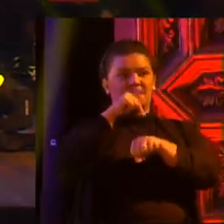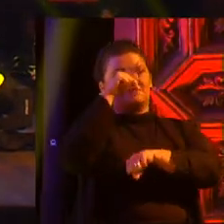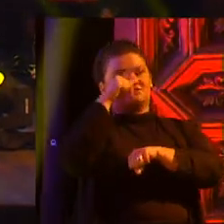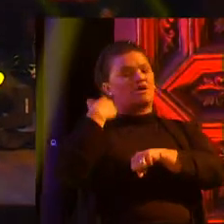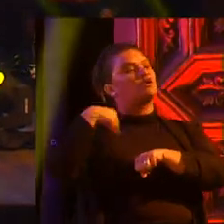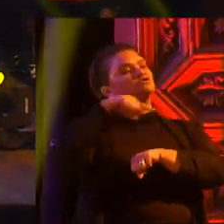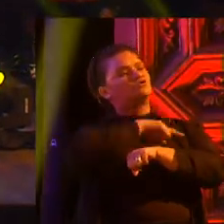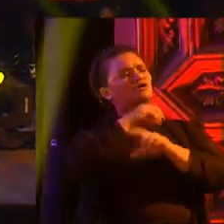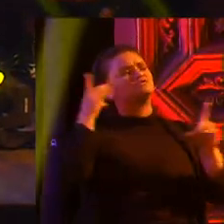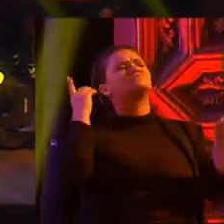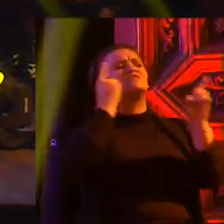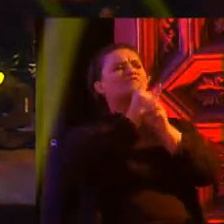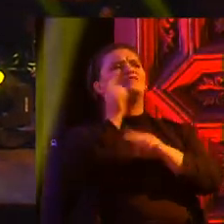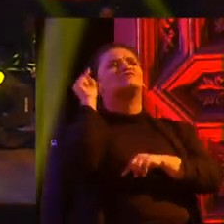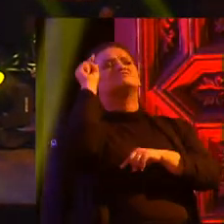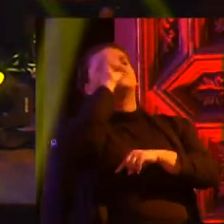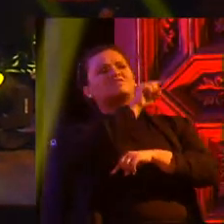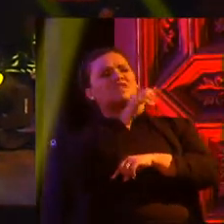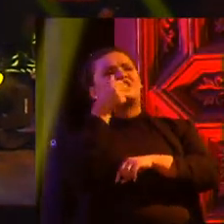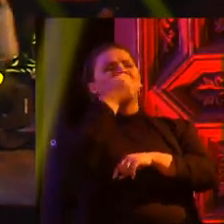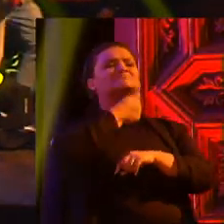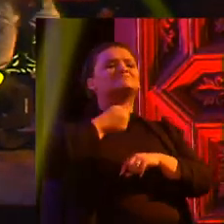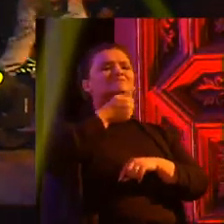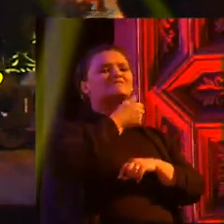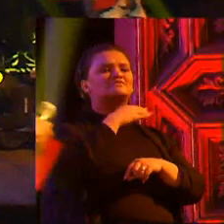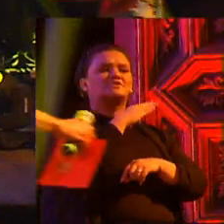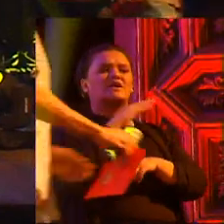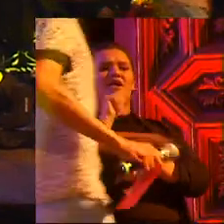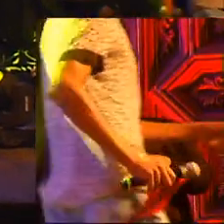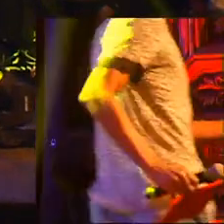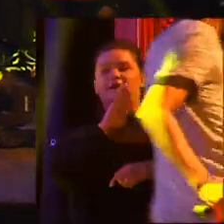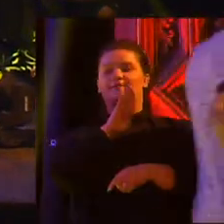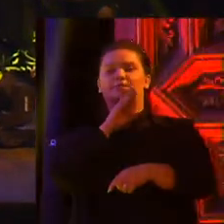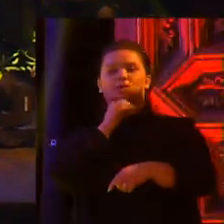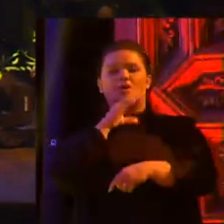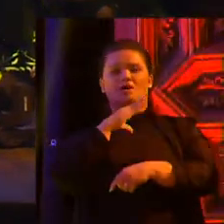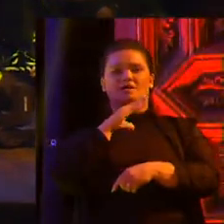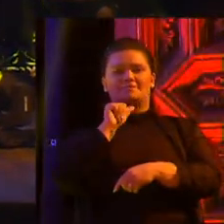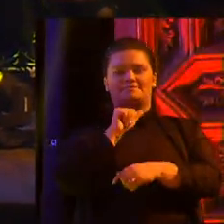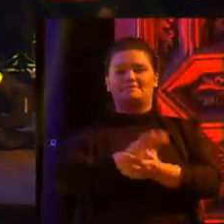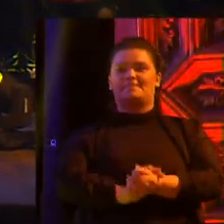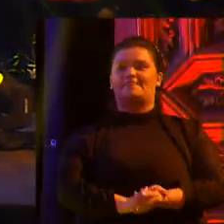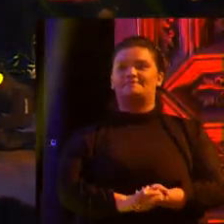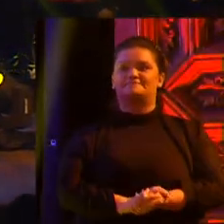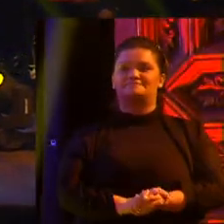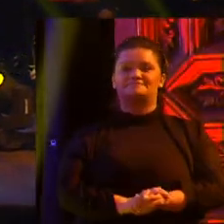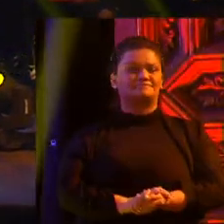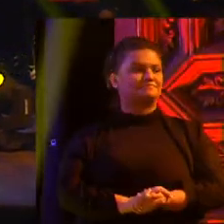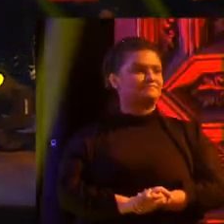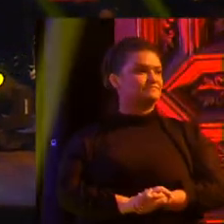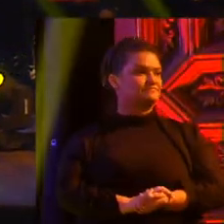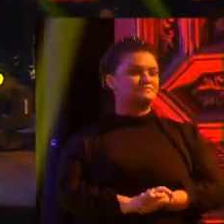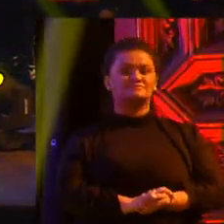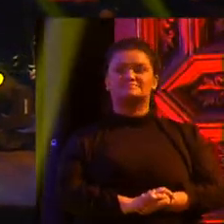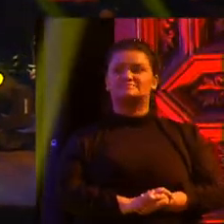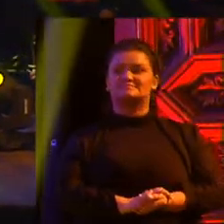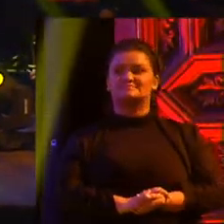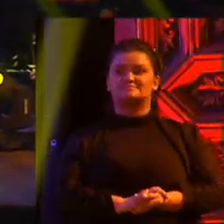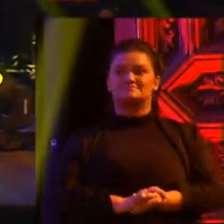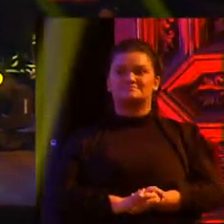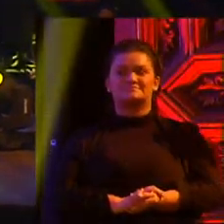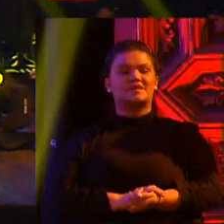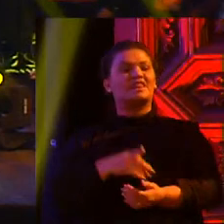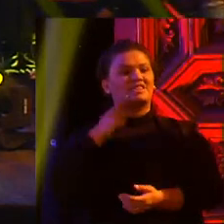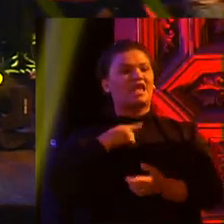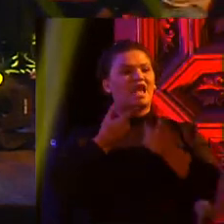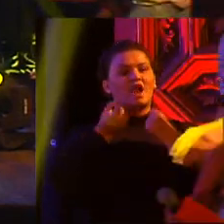se encontra na Cervejaria Caboclo. No after da Cervejaria Caboclo, ó, petiscos e